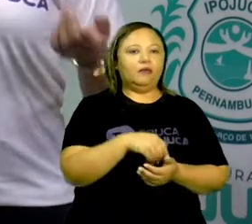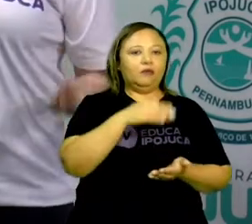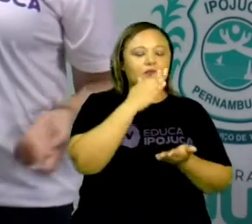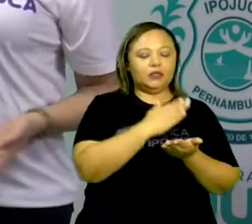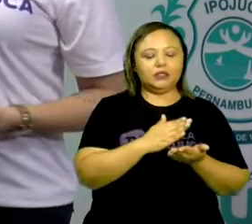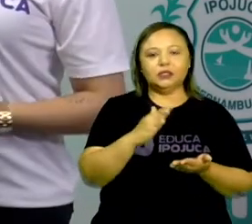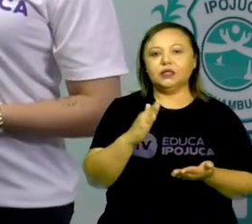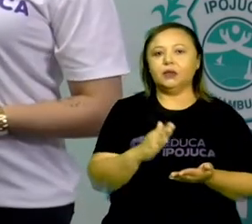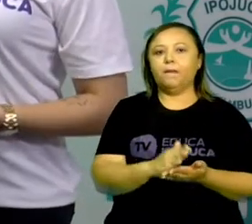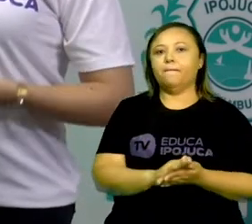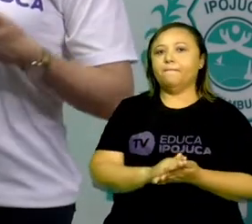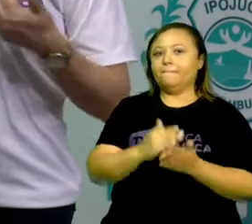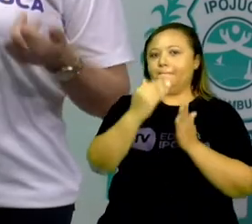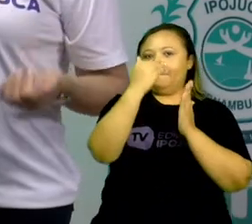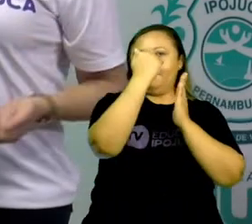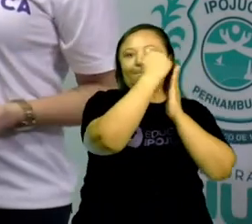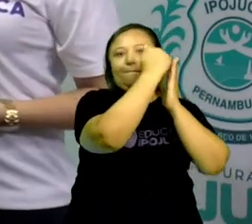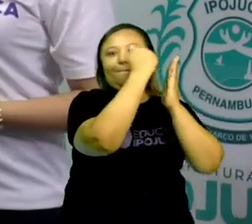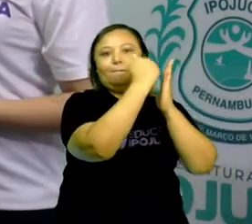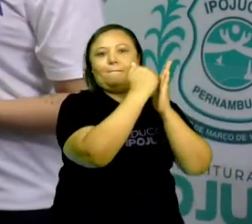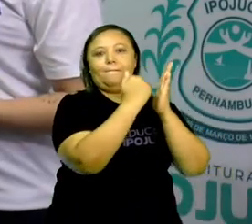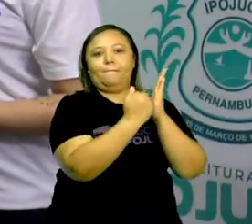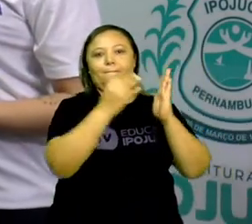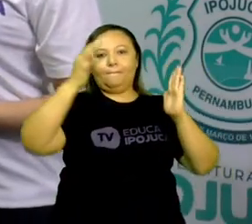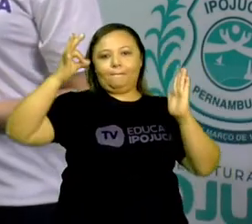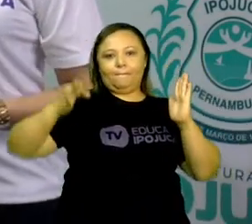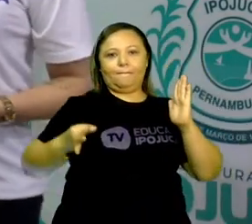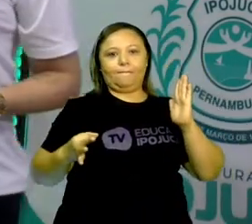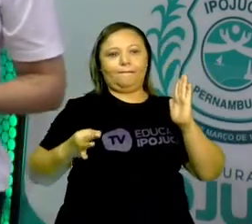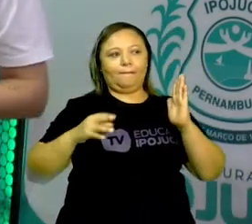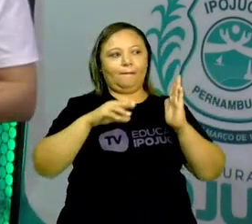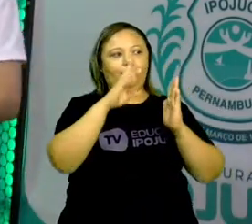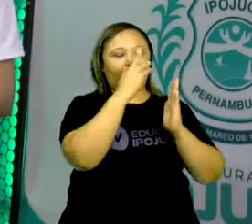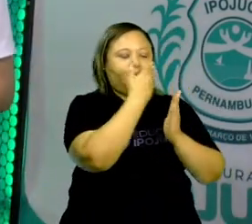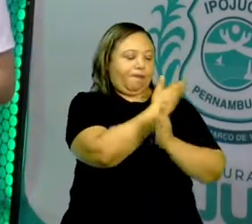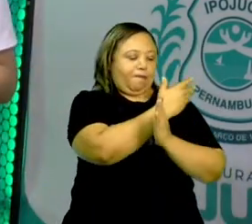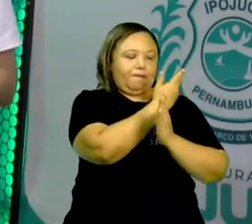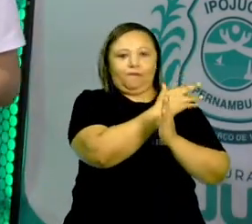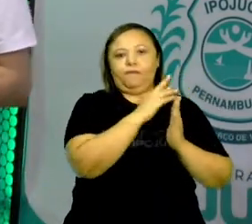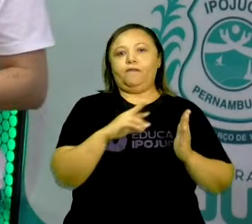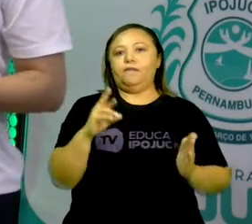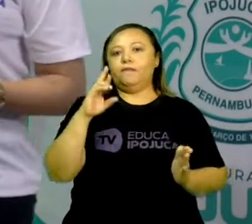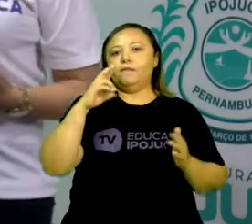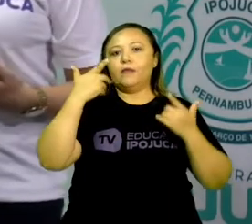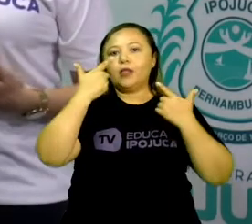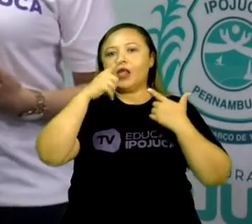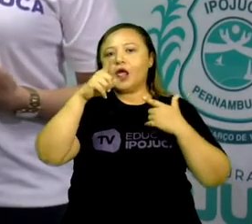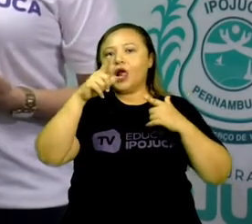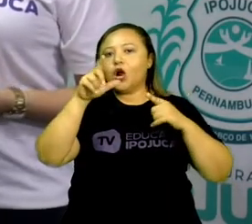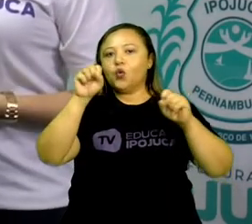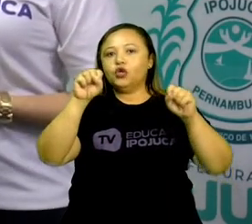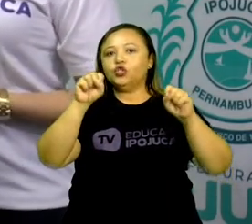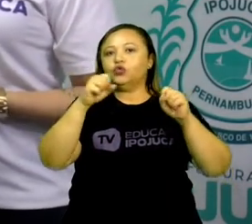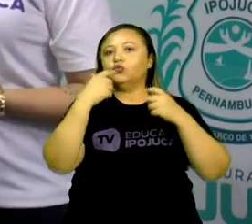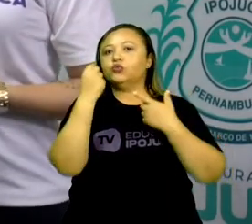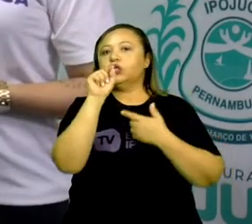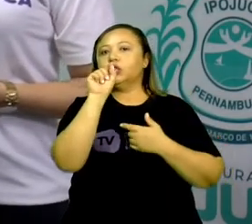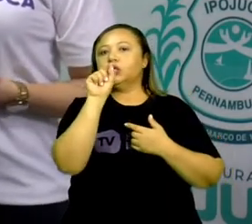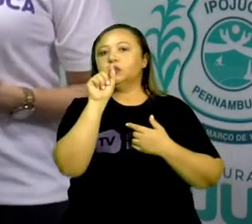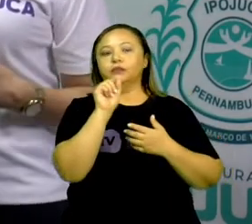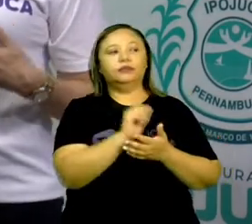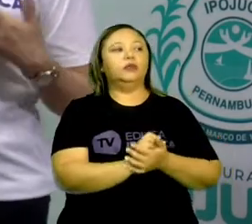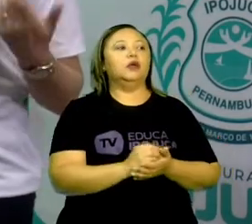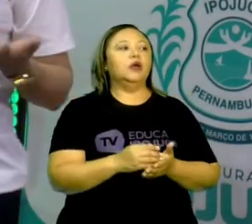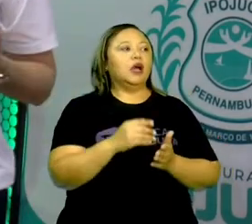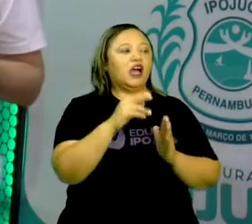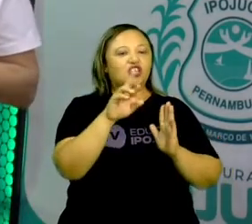O que é norma padrão? O que é preconceito linguístico? Então olha só, né? Nós vimos na aula passada que